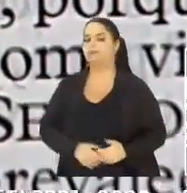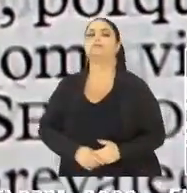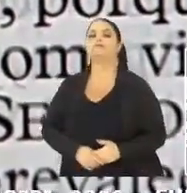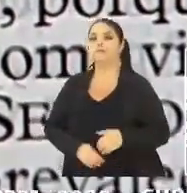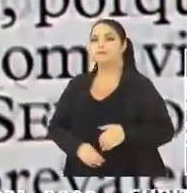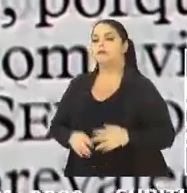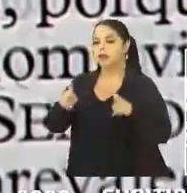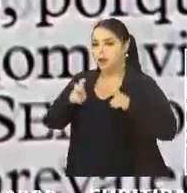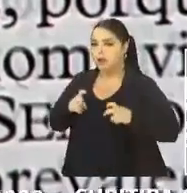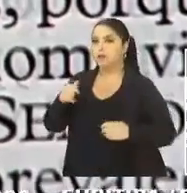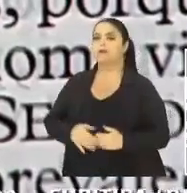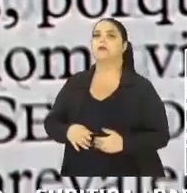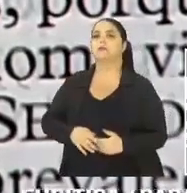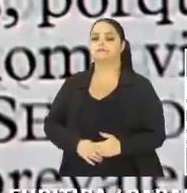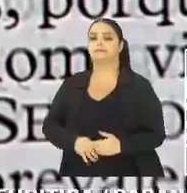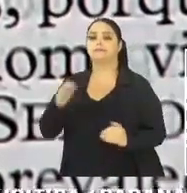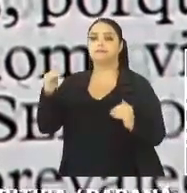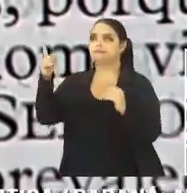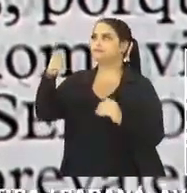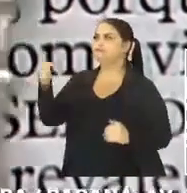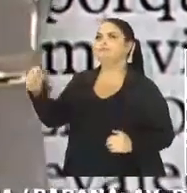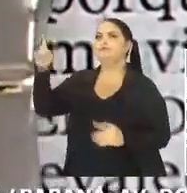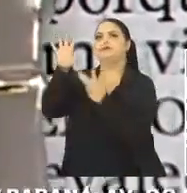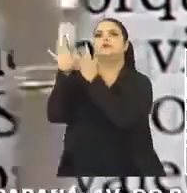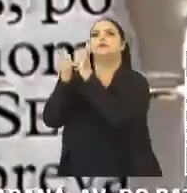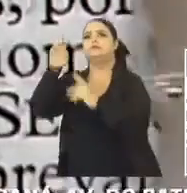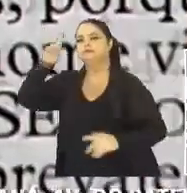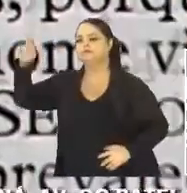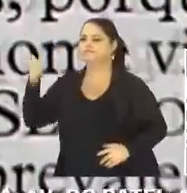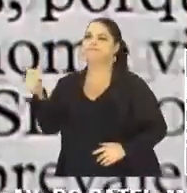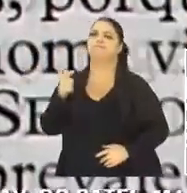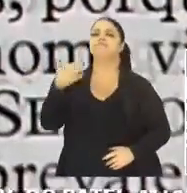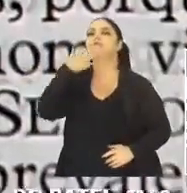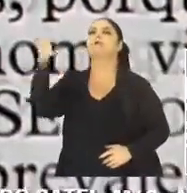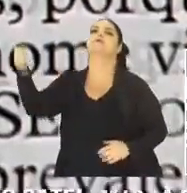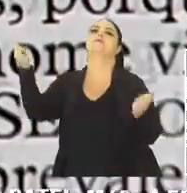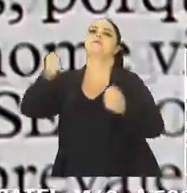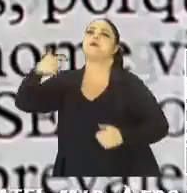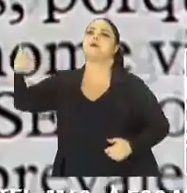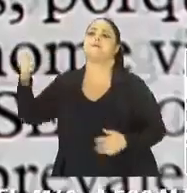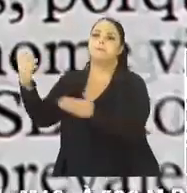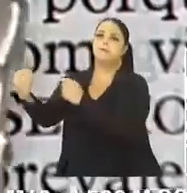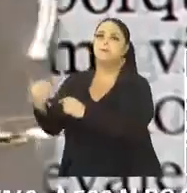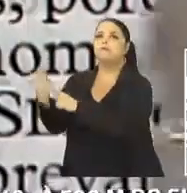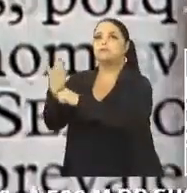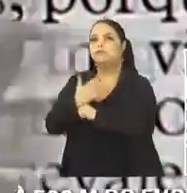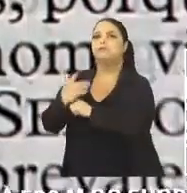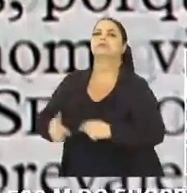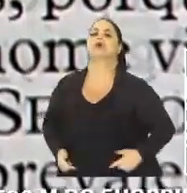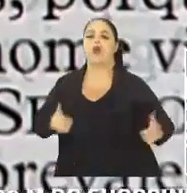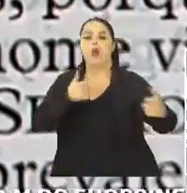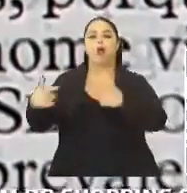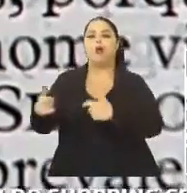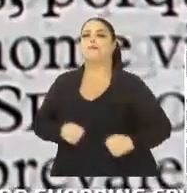Fraco. Além de ti, ele diz: Senhor, além de ti não há quem possa socorrer numa batalha